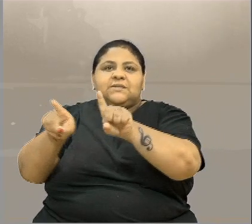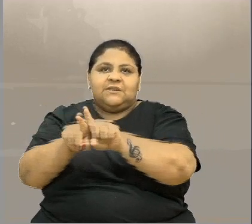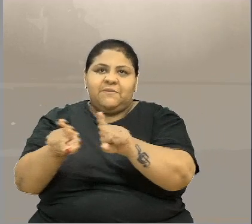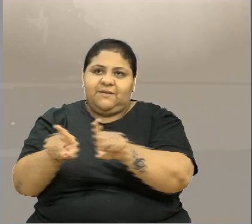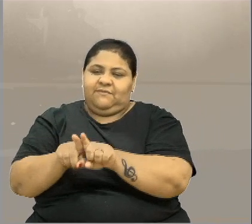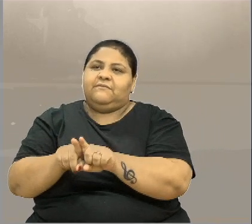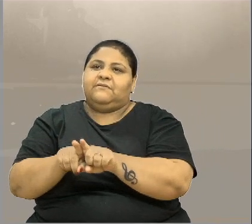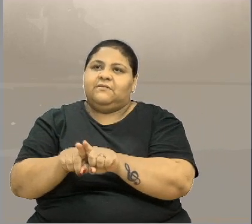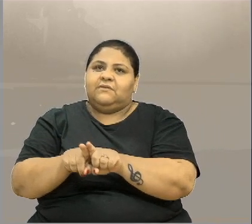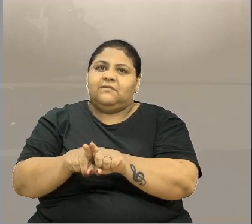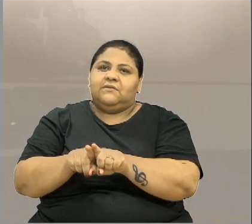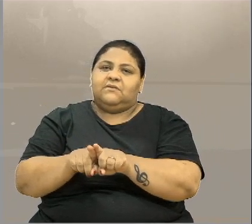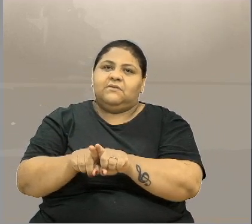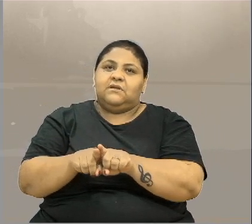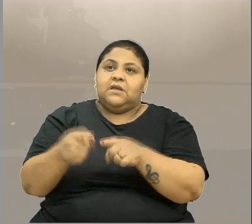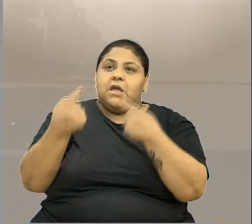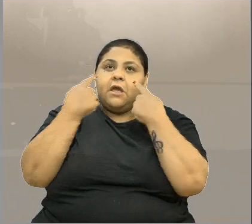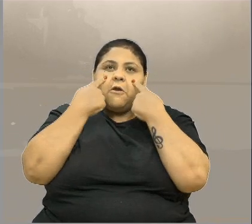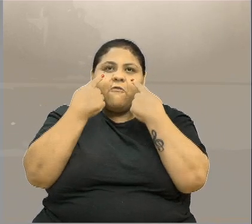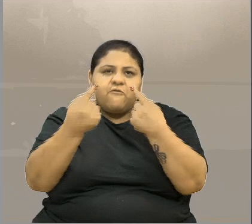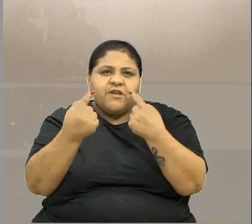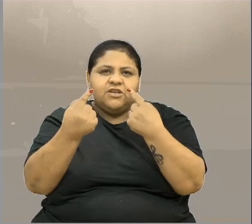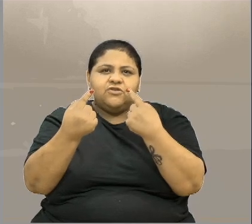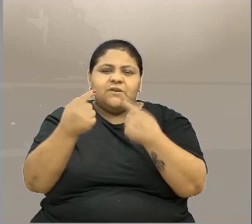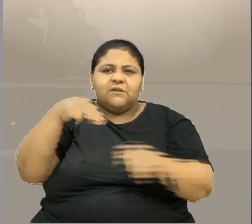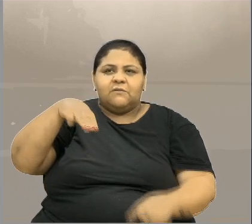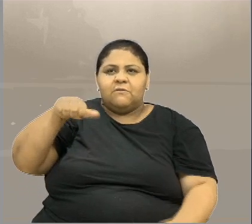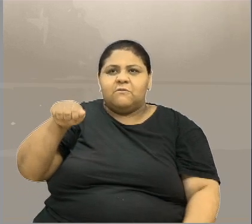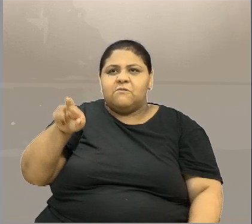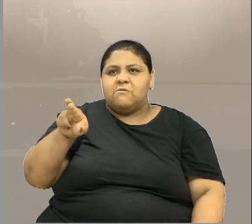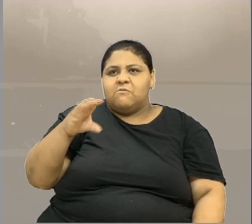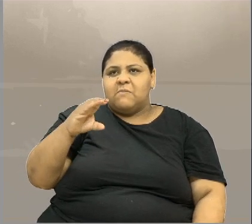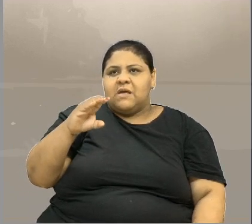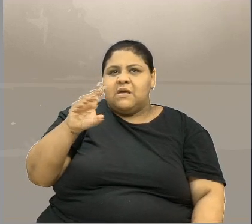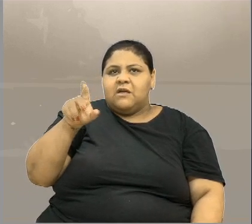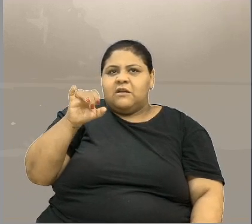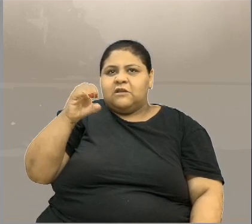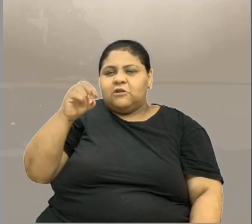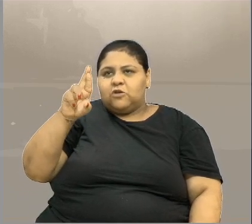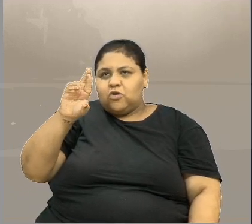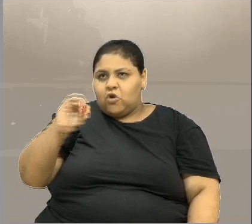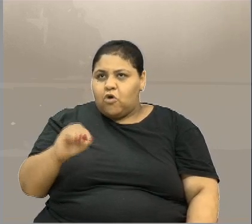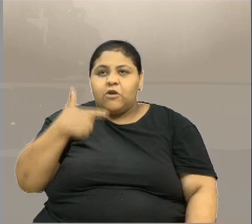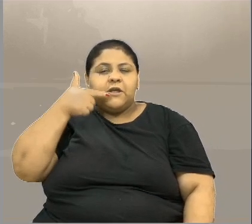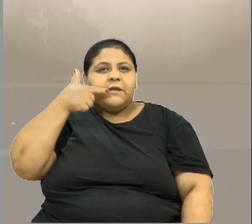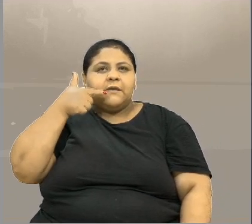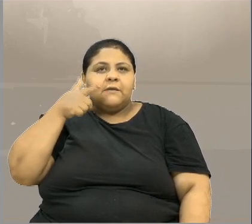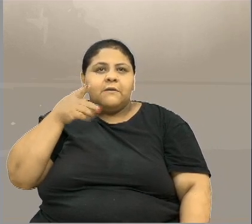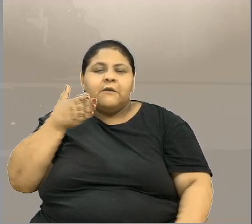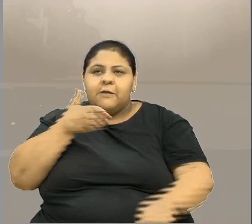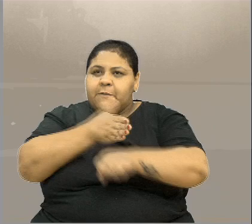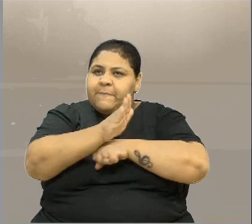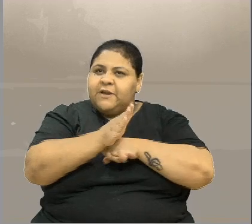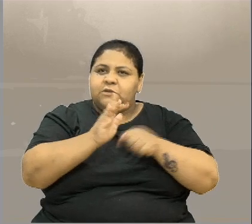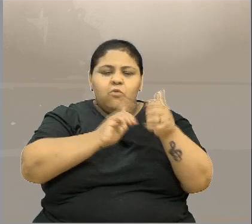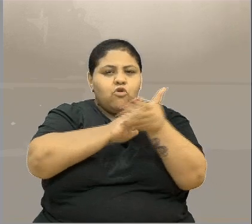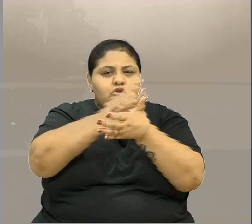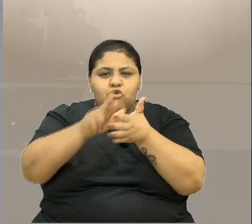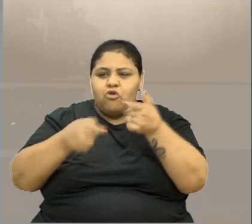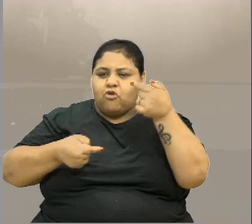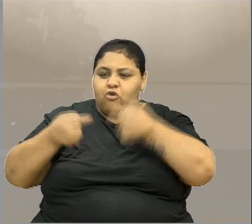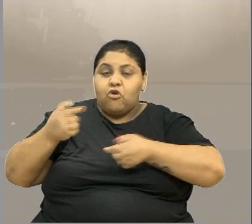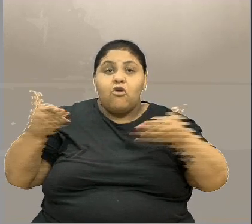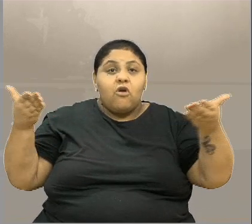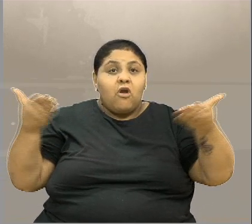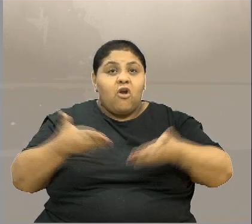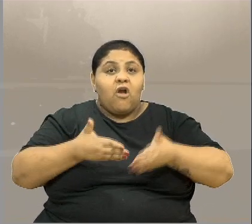carro a menos. Eu vejo aqui o Marchioro, que inclusive participou de diversas reuniões e audiências, debates que nós fizemos, e agora